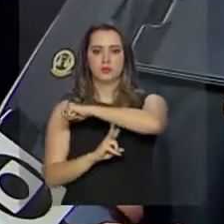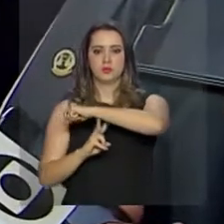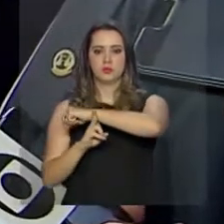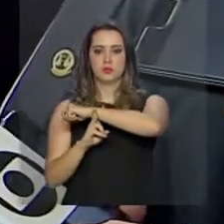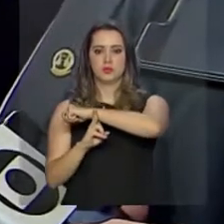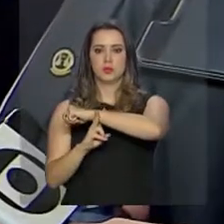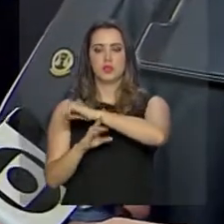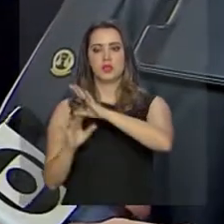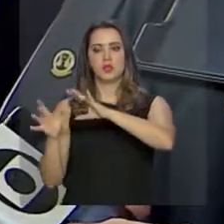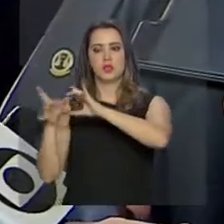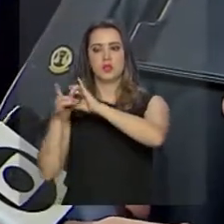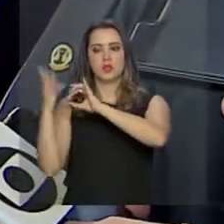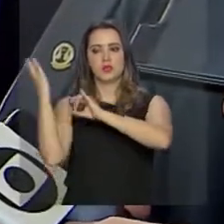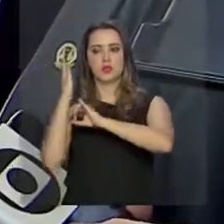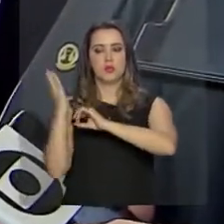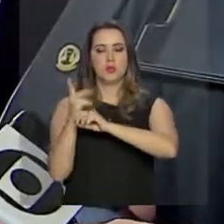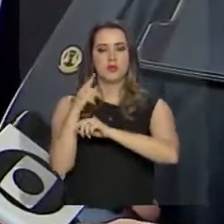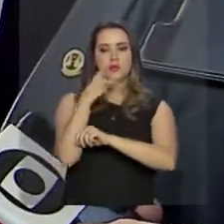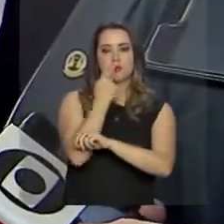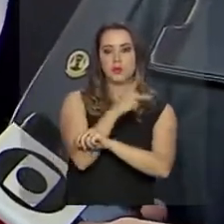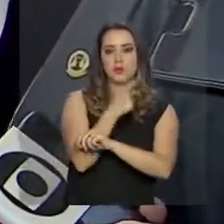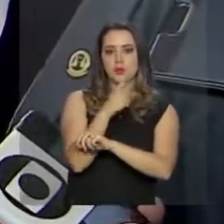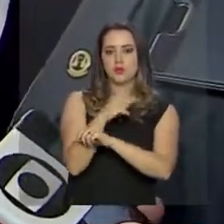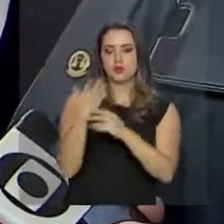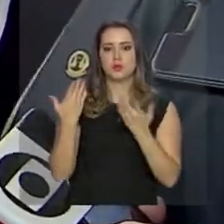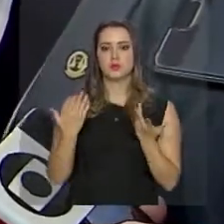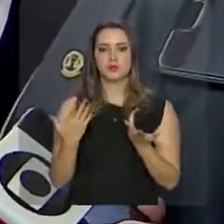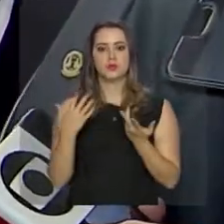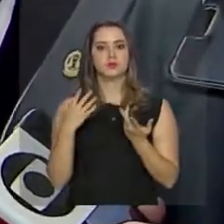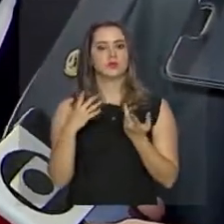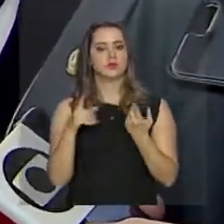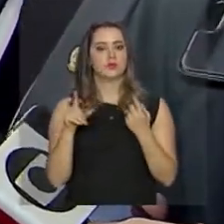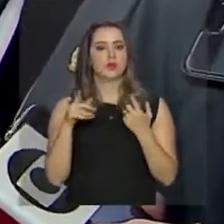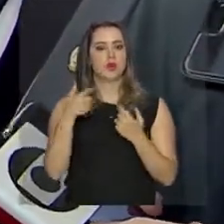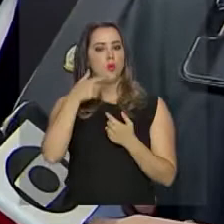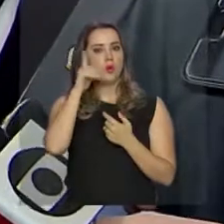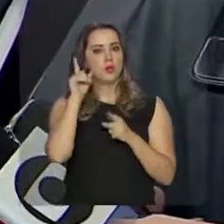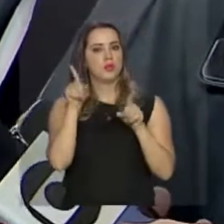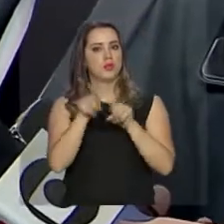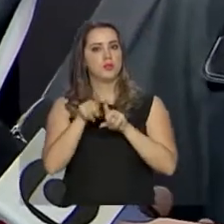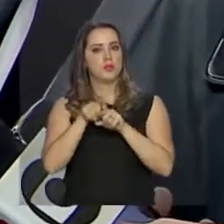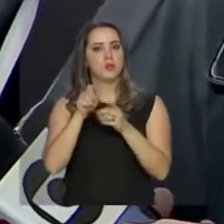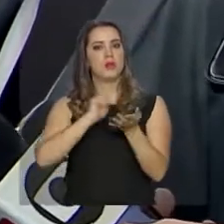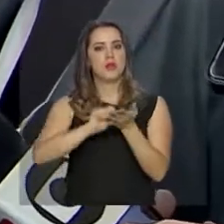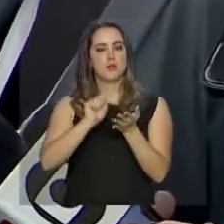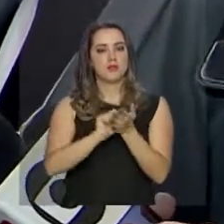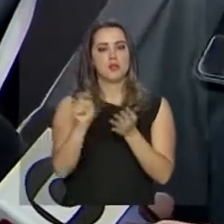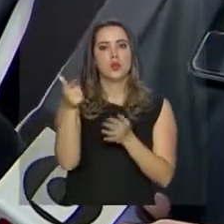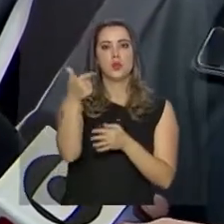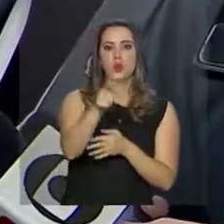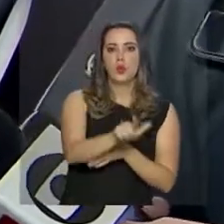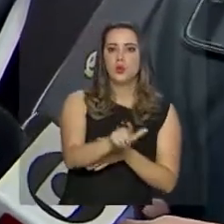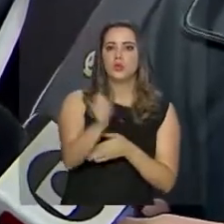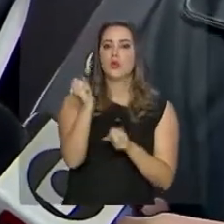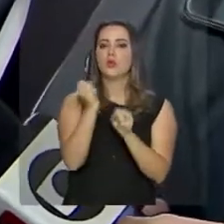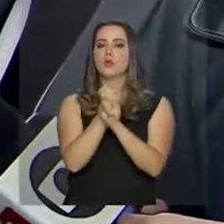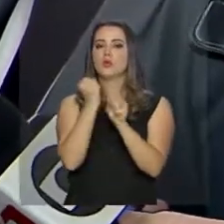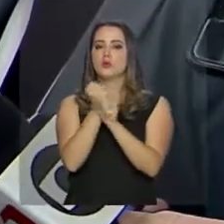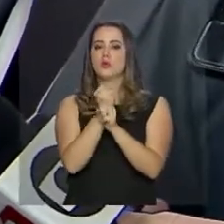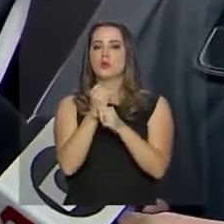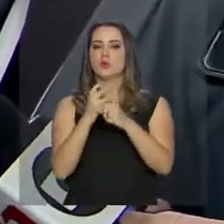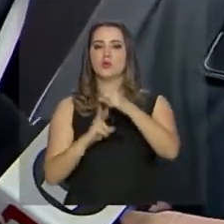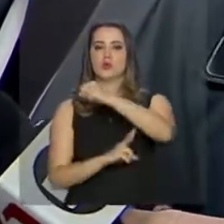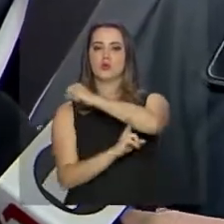Porto Murtinho a Carmelo Peralta. E ontem também foi assinado um compromisso para a construção de uma